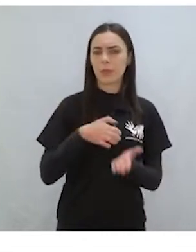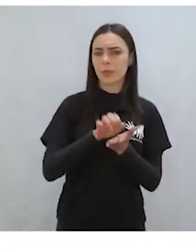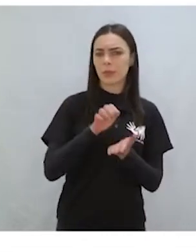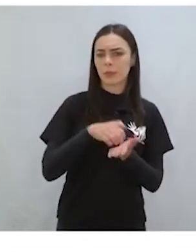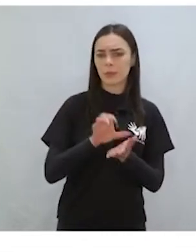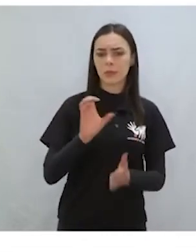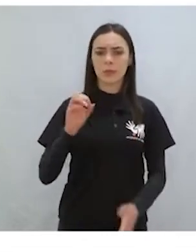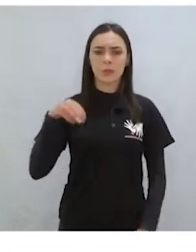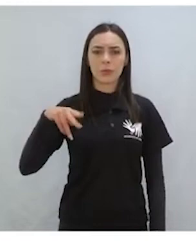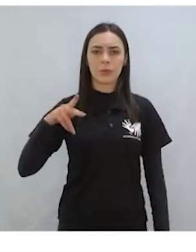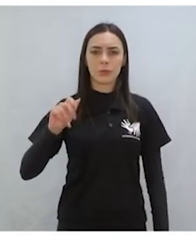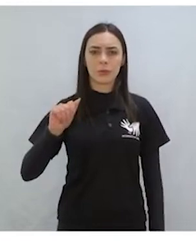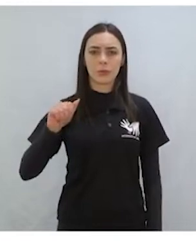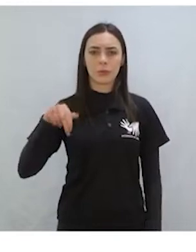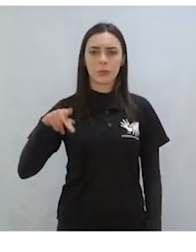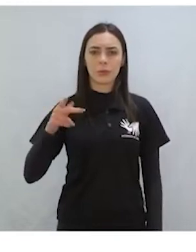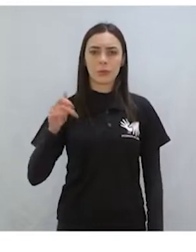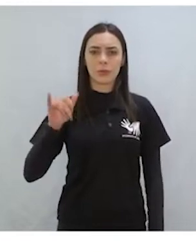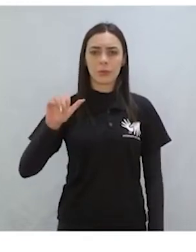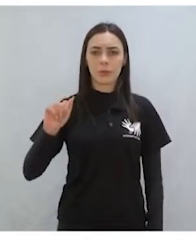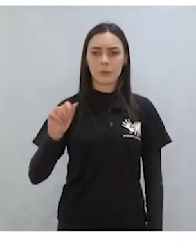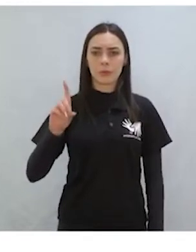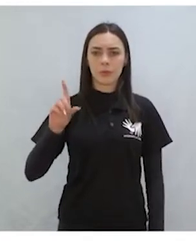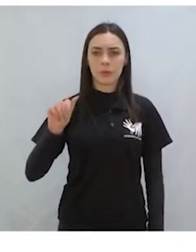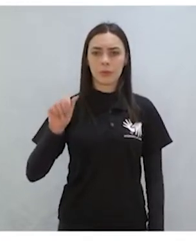Editora: Companhia das Letrinhas.